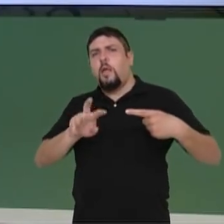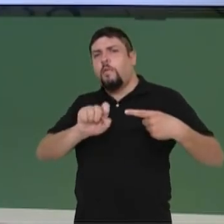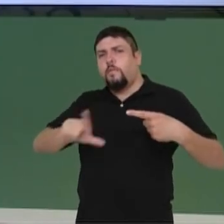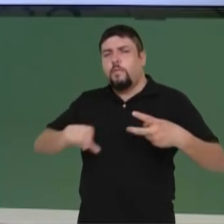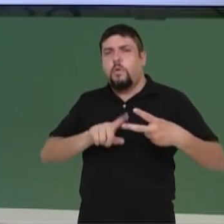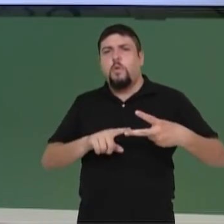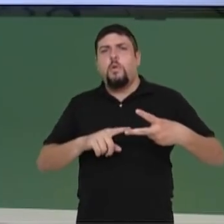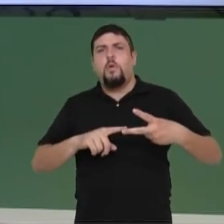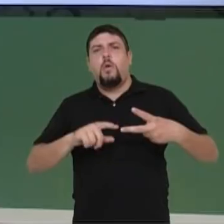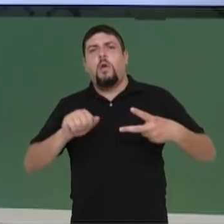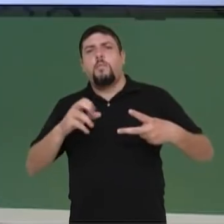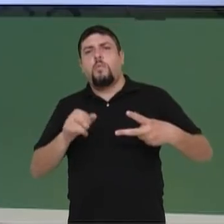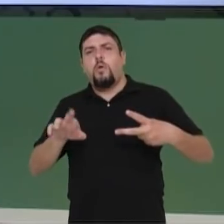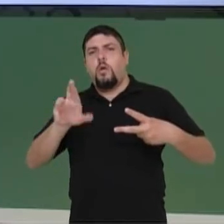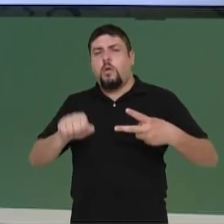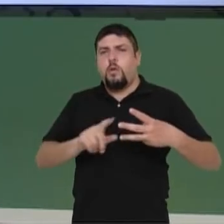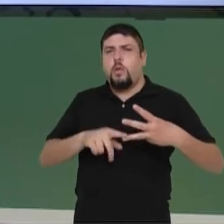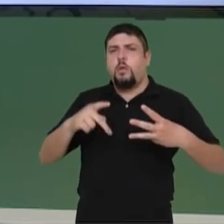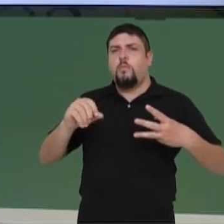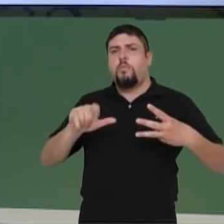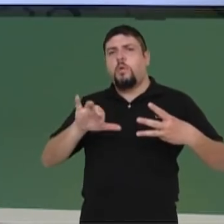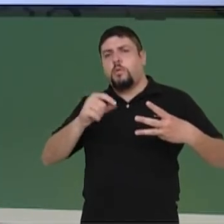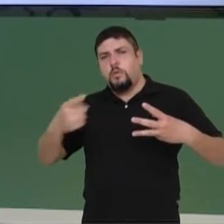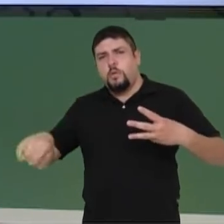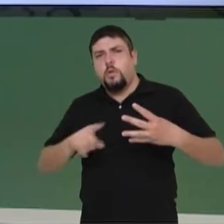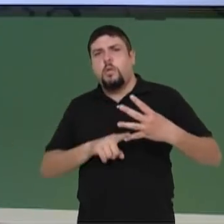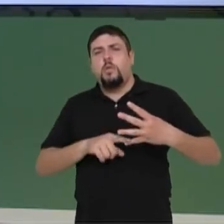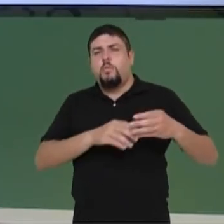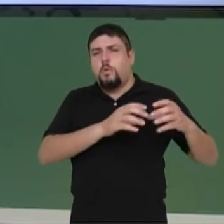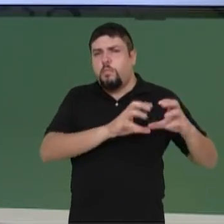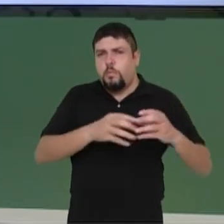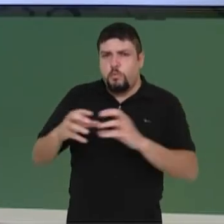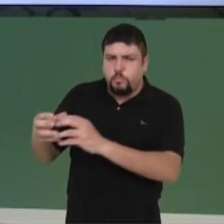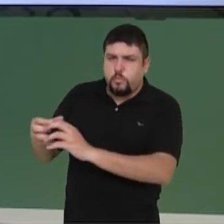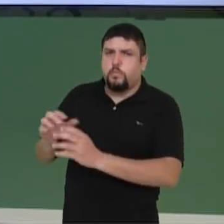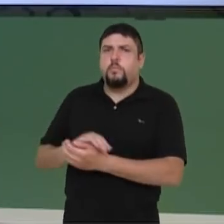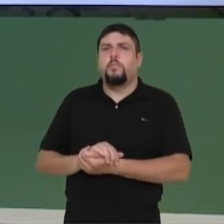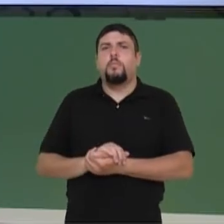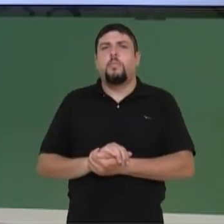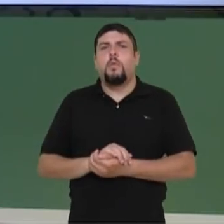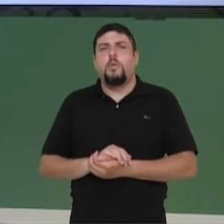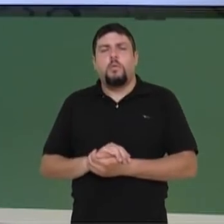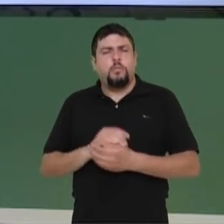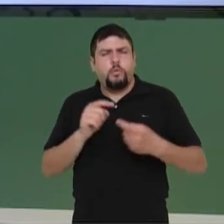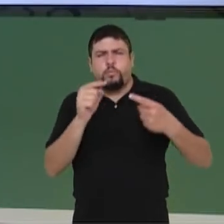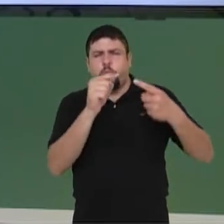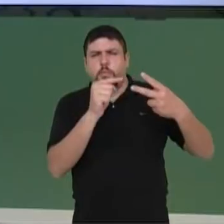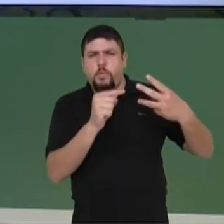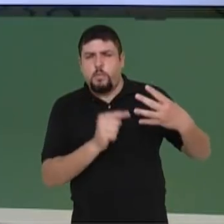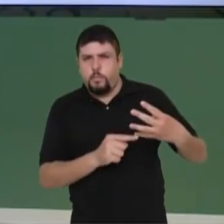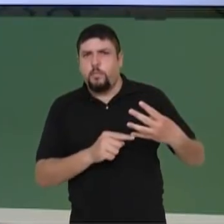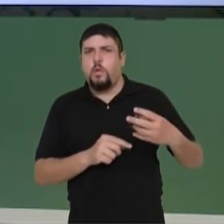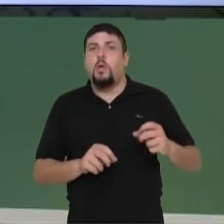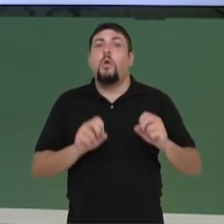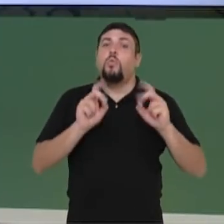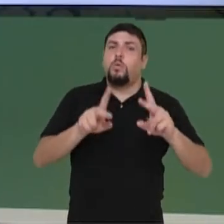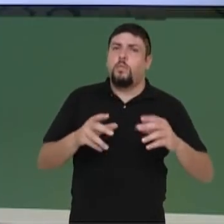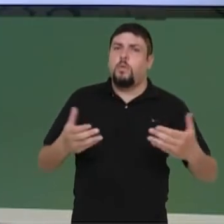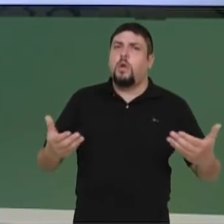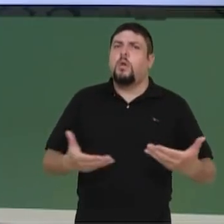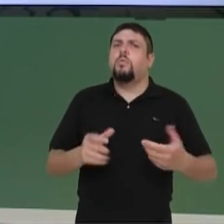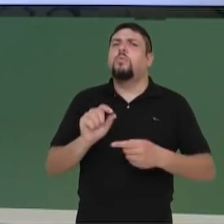população, vimos amostra, os tipos de frequência, intervalos de classe, certo? Vimos tudo isso. Agora o que a gente vai